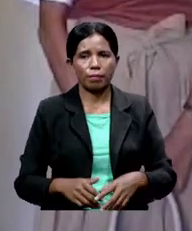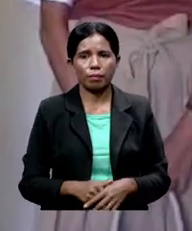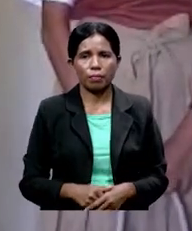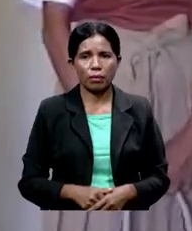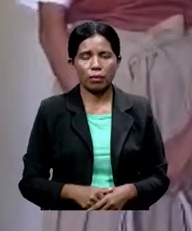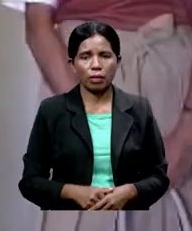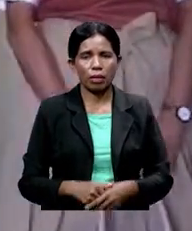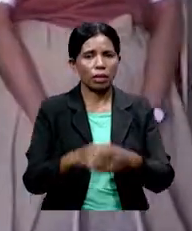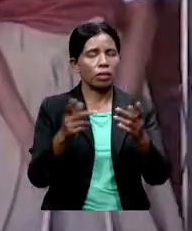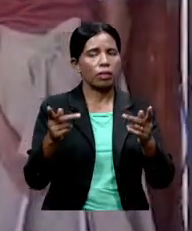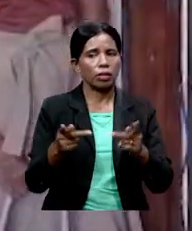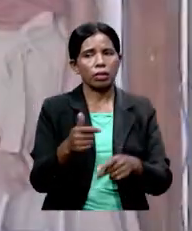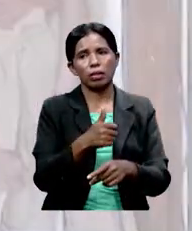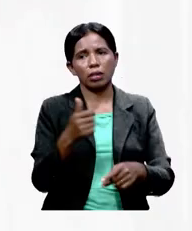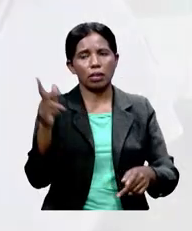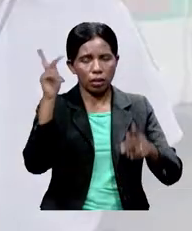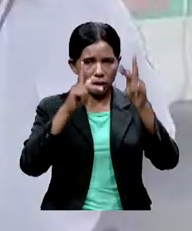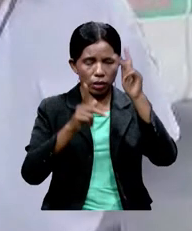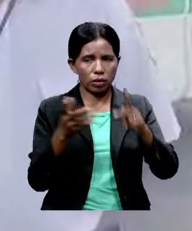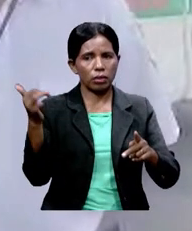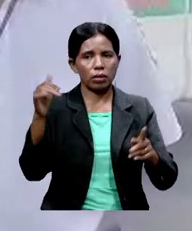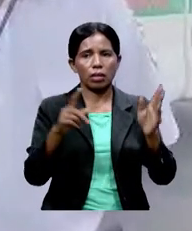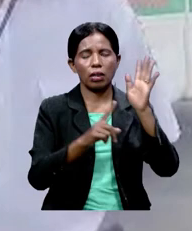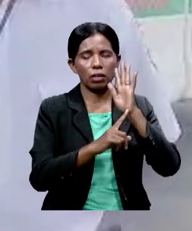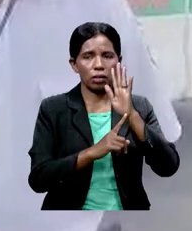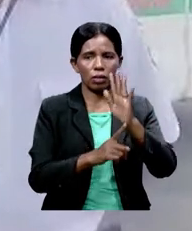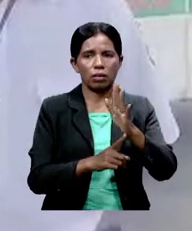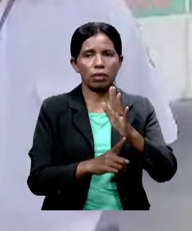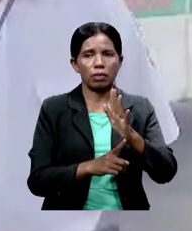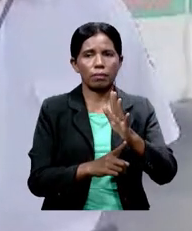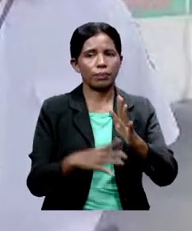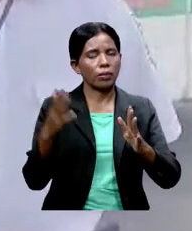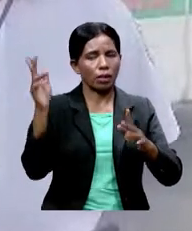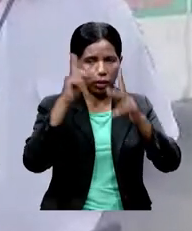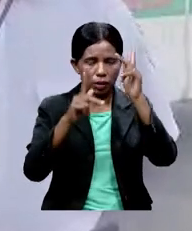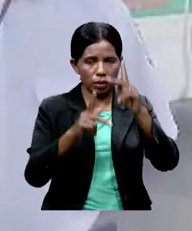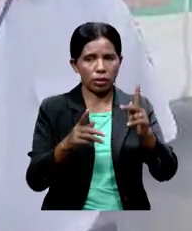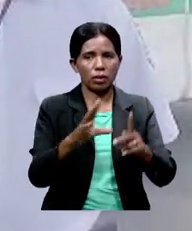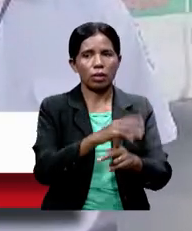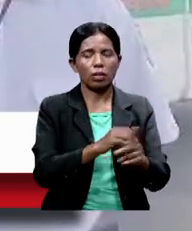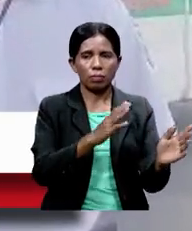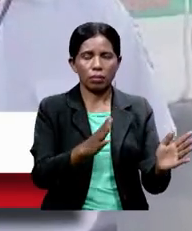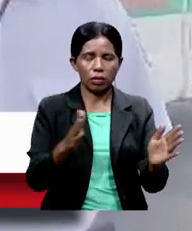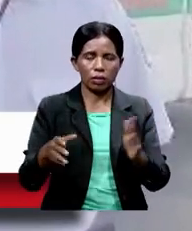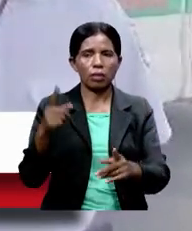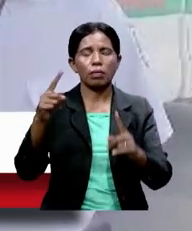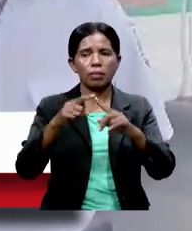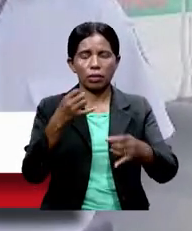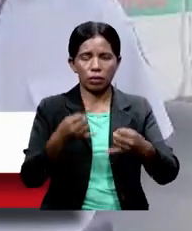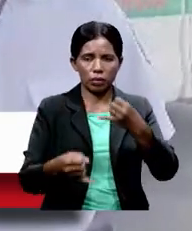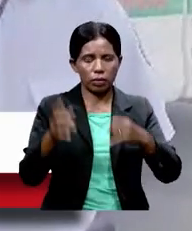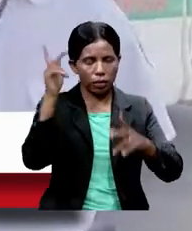E a parte selo caso ne bem a casira relata kata e a caso ne bem a processo ba justiça maka